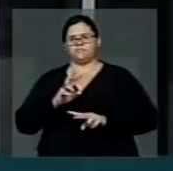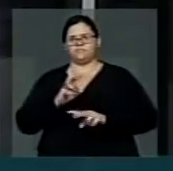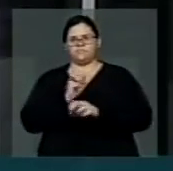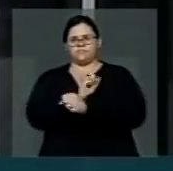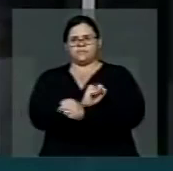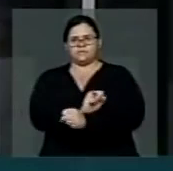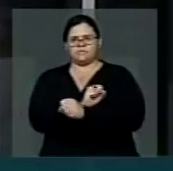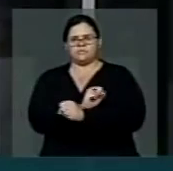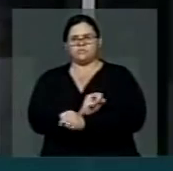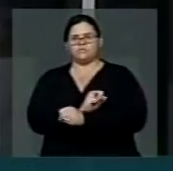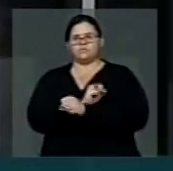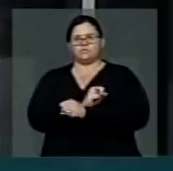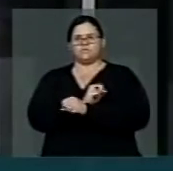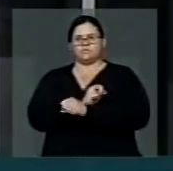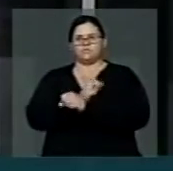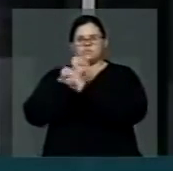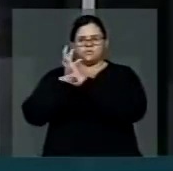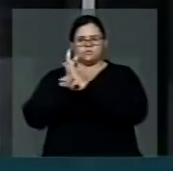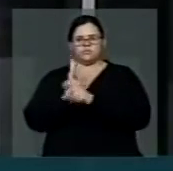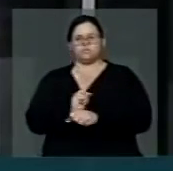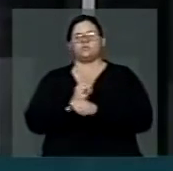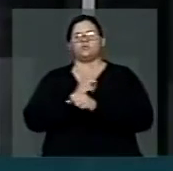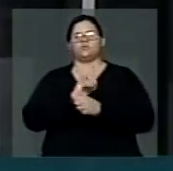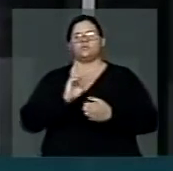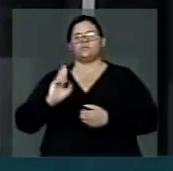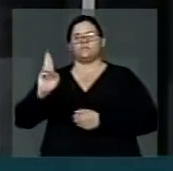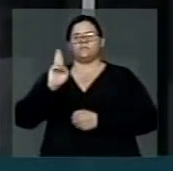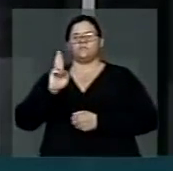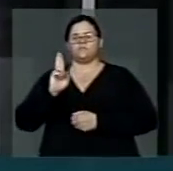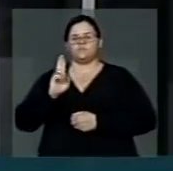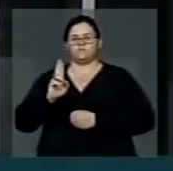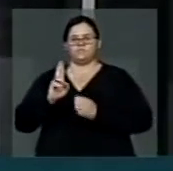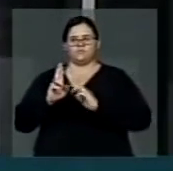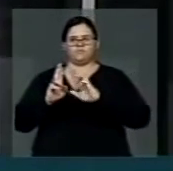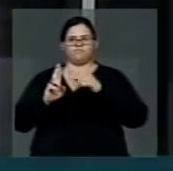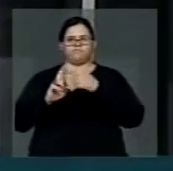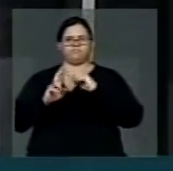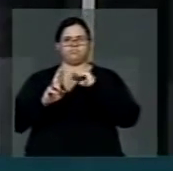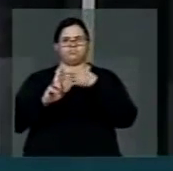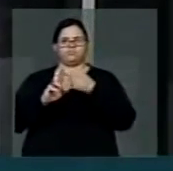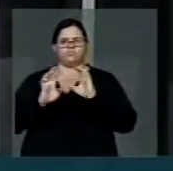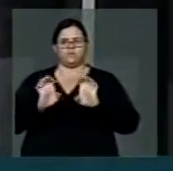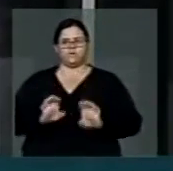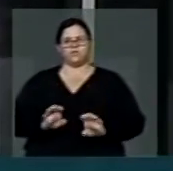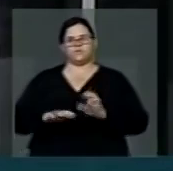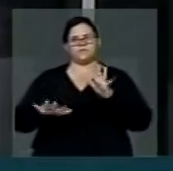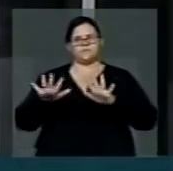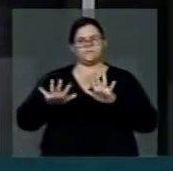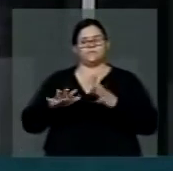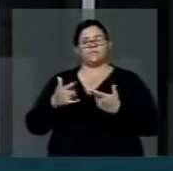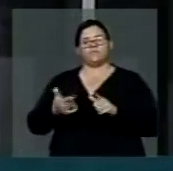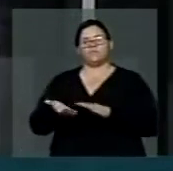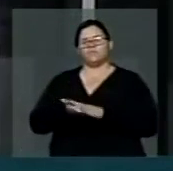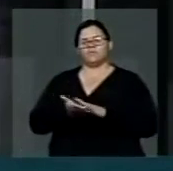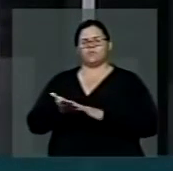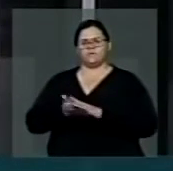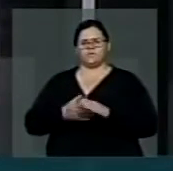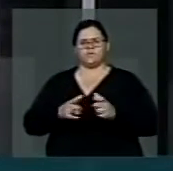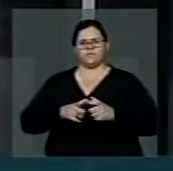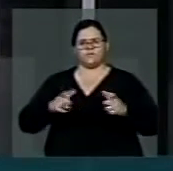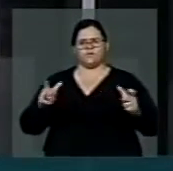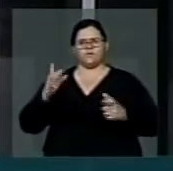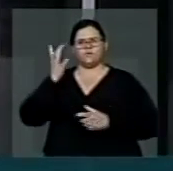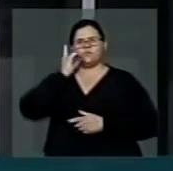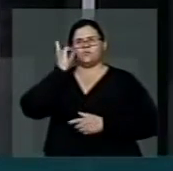recente que acumulou déficit de representatividade e impasses éticos, O parlamento, pela maioria de seus